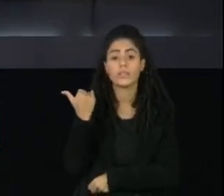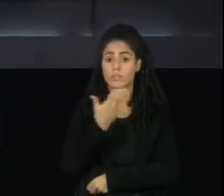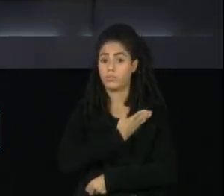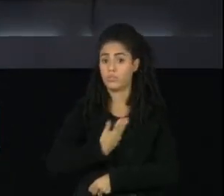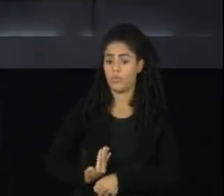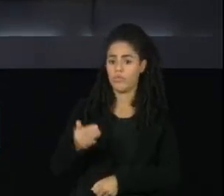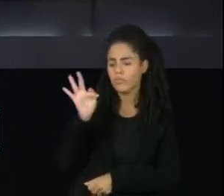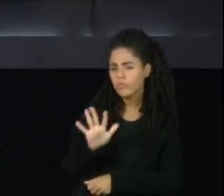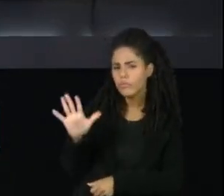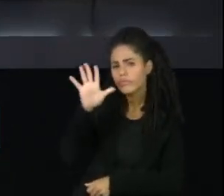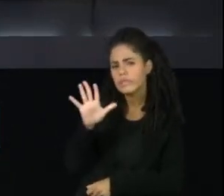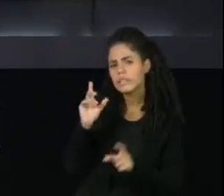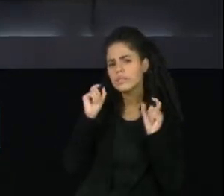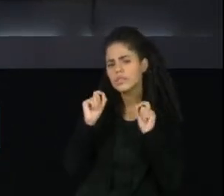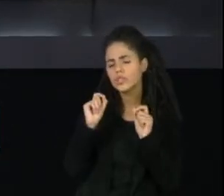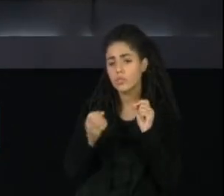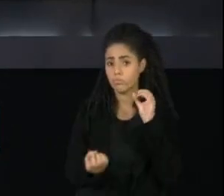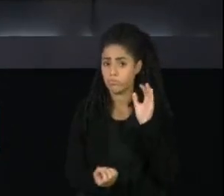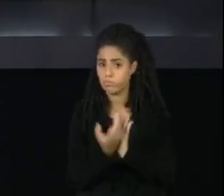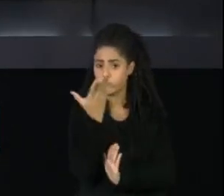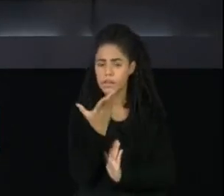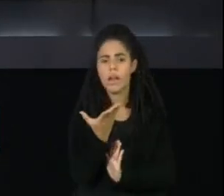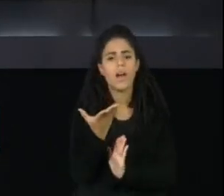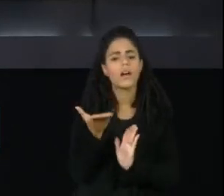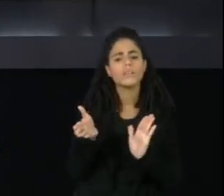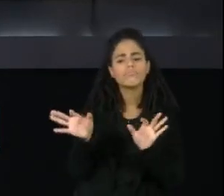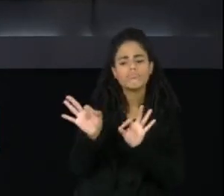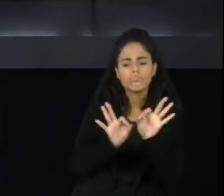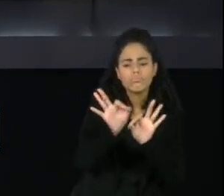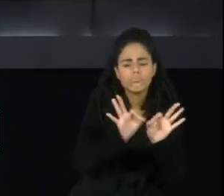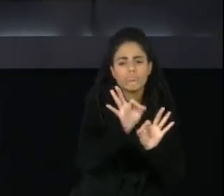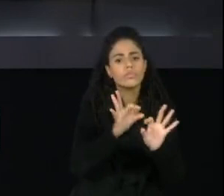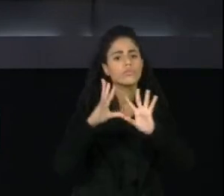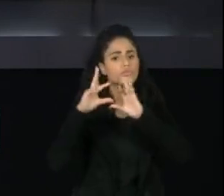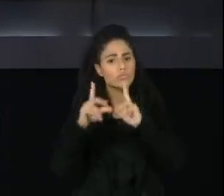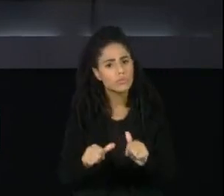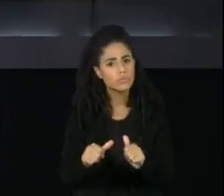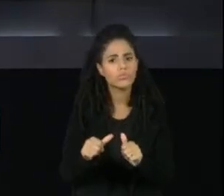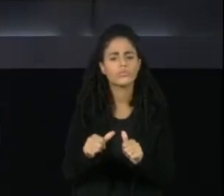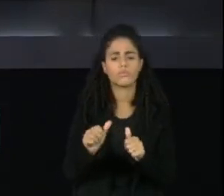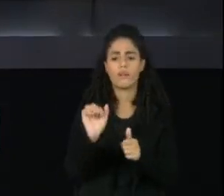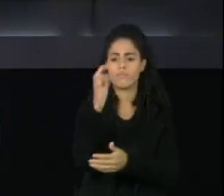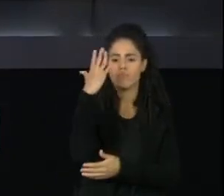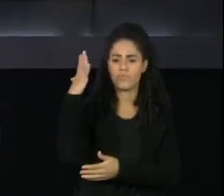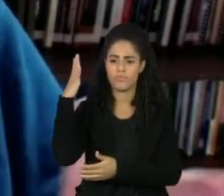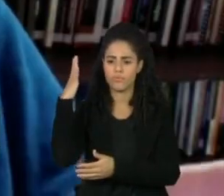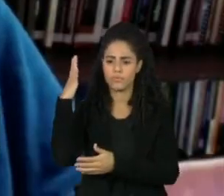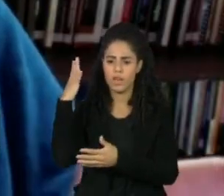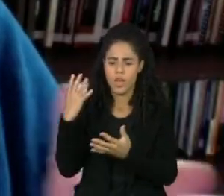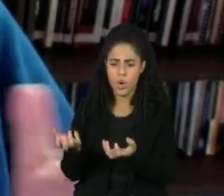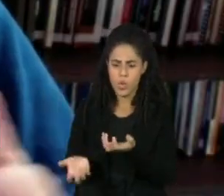federal criou um programa de redução das emissões, da degradação, do fogo.